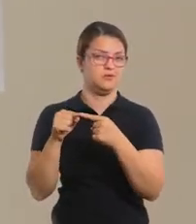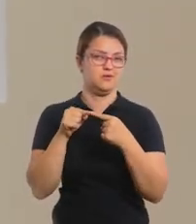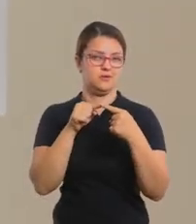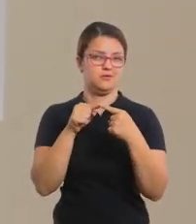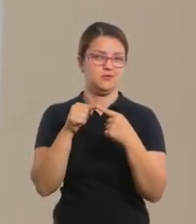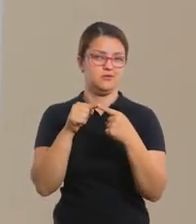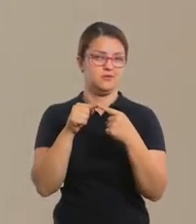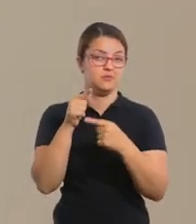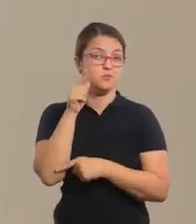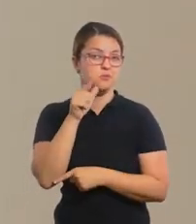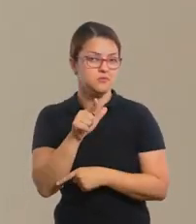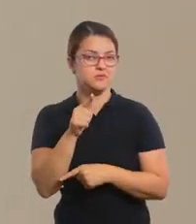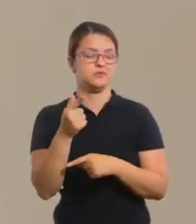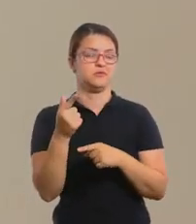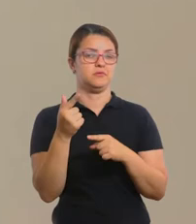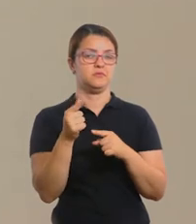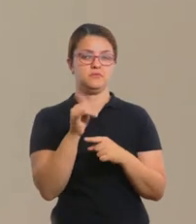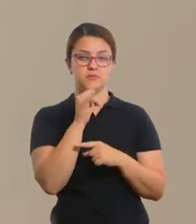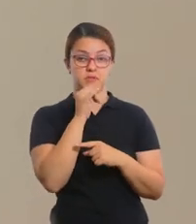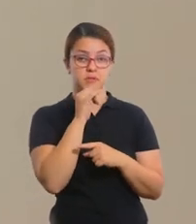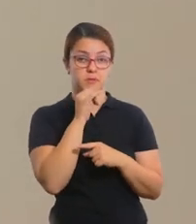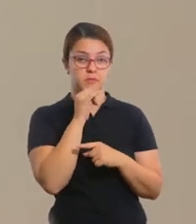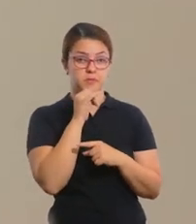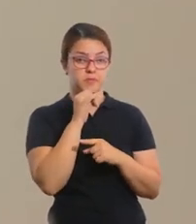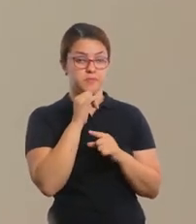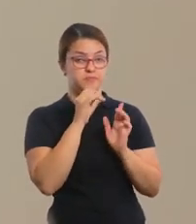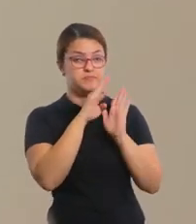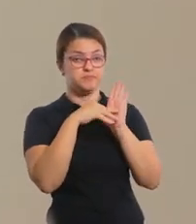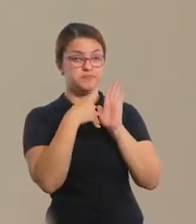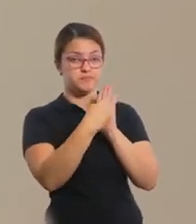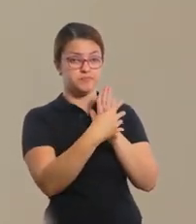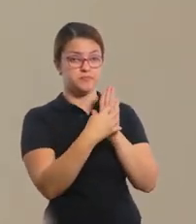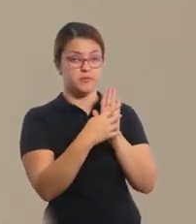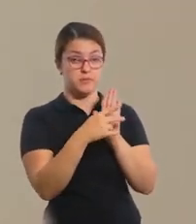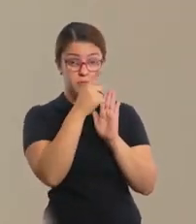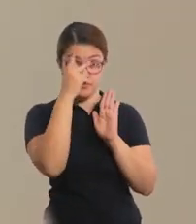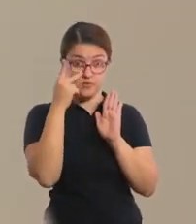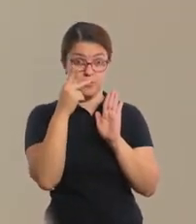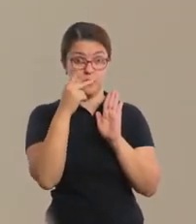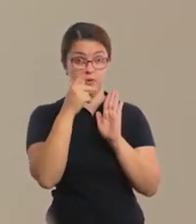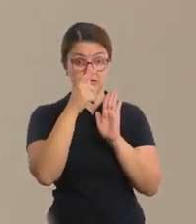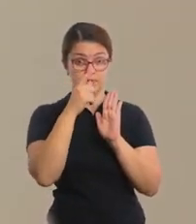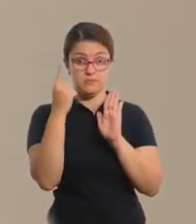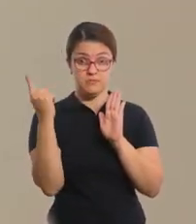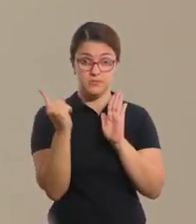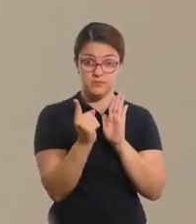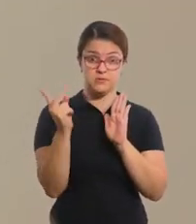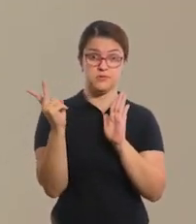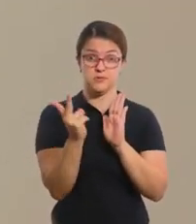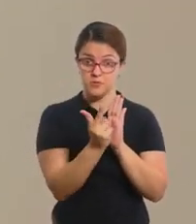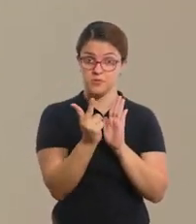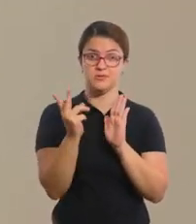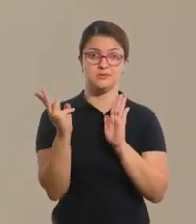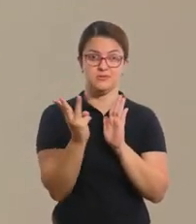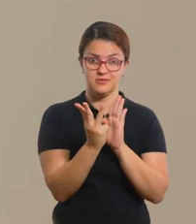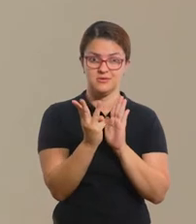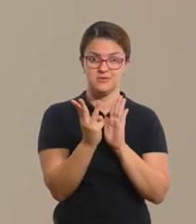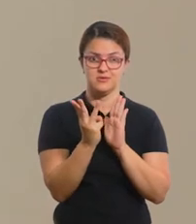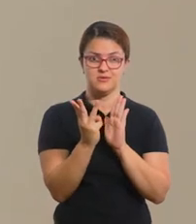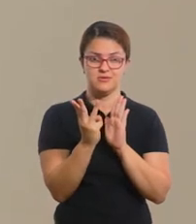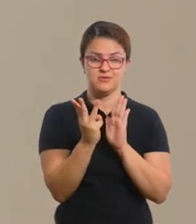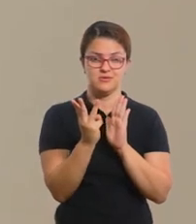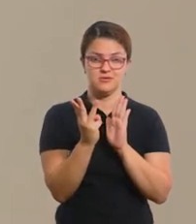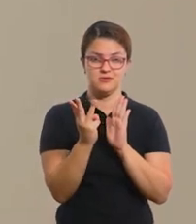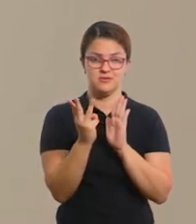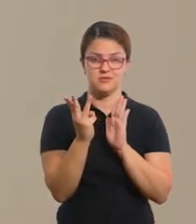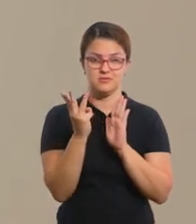acordo com o arremesso. Então, cada jogador tem direito a 3 arremessos na primeira partida, tá? Na